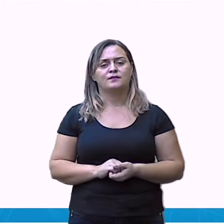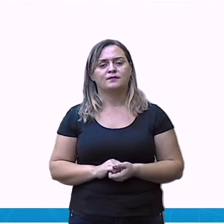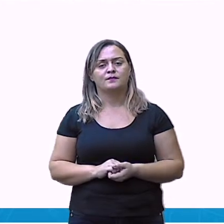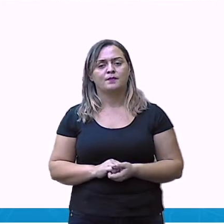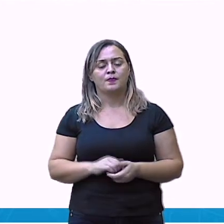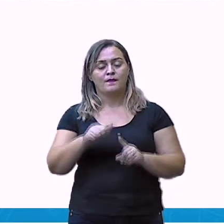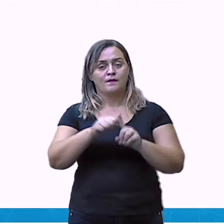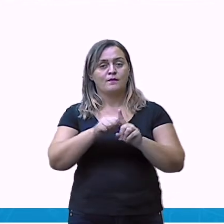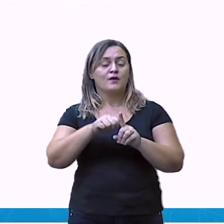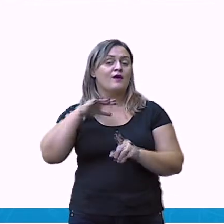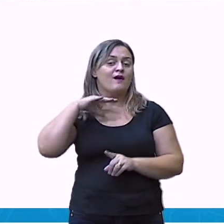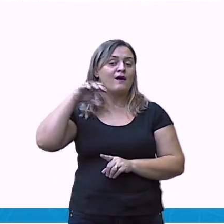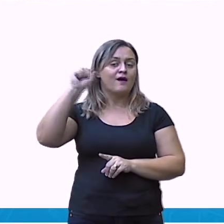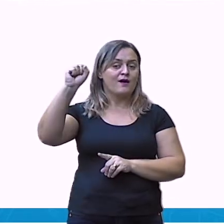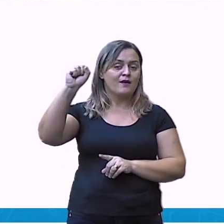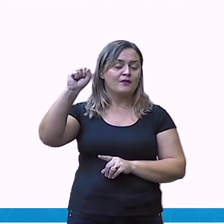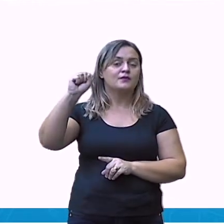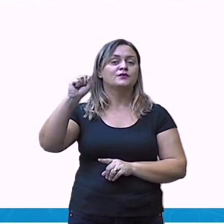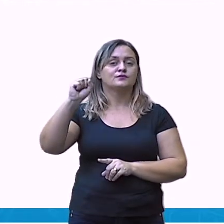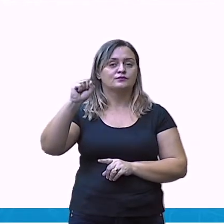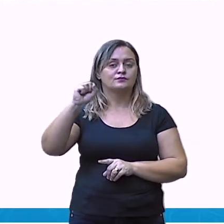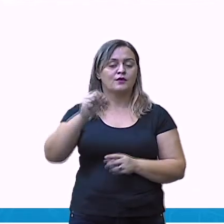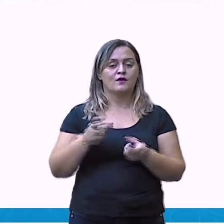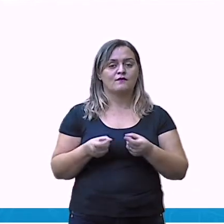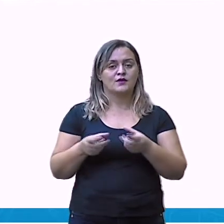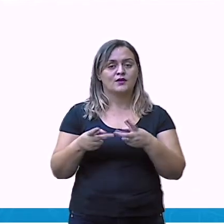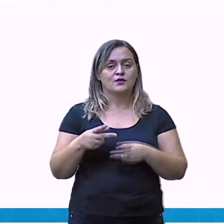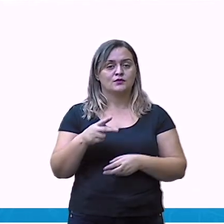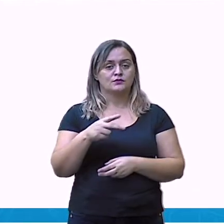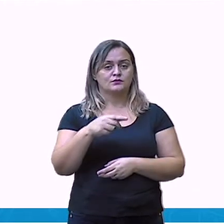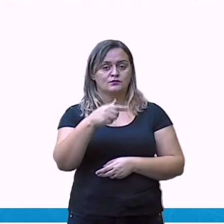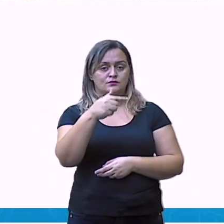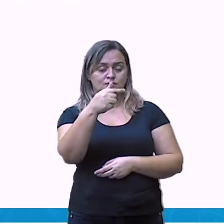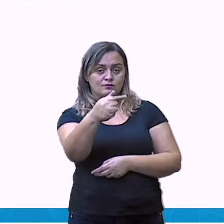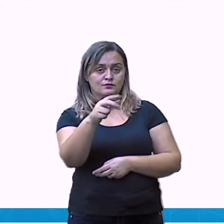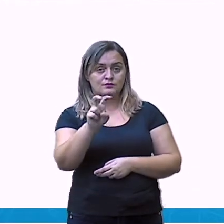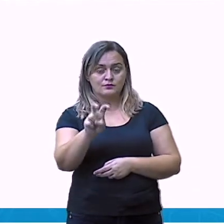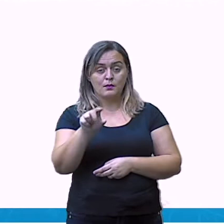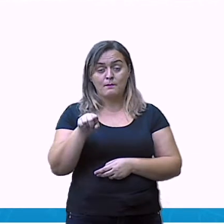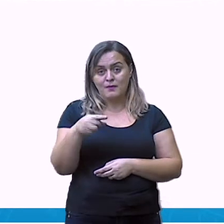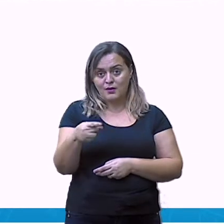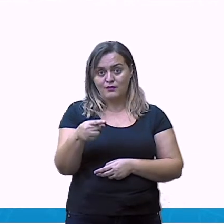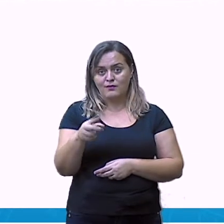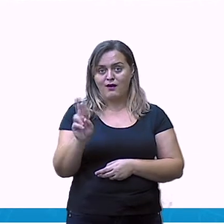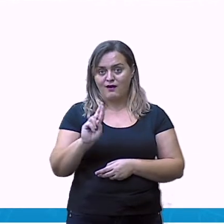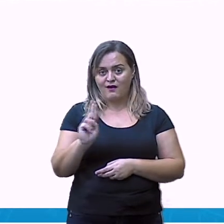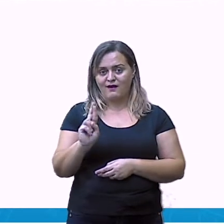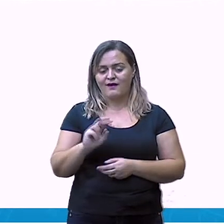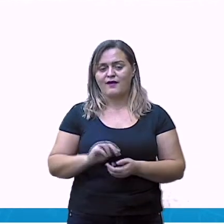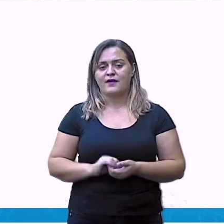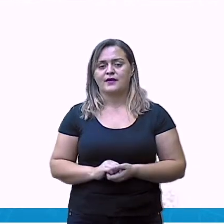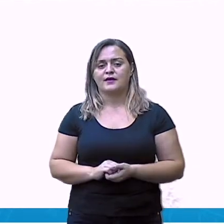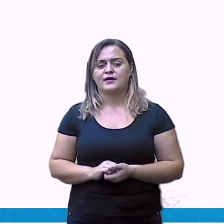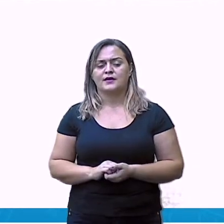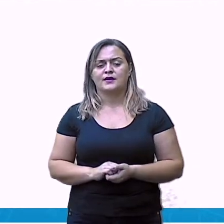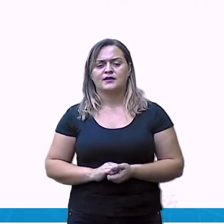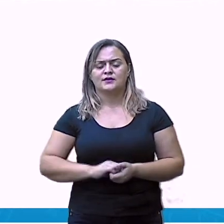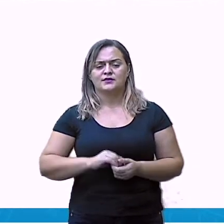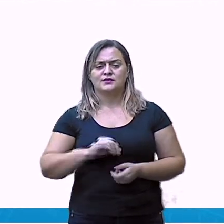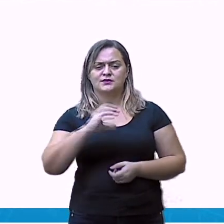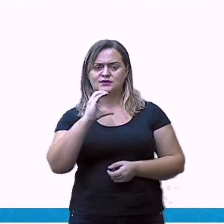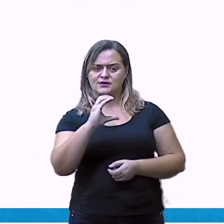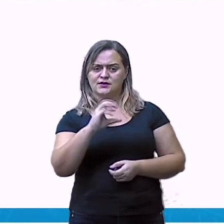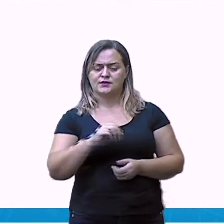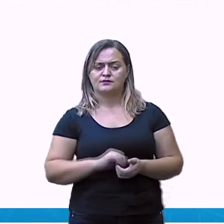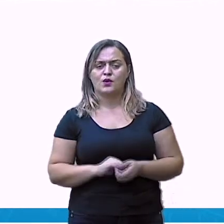de abril, com 75 mil reais. Letra C. Qual a